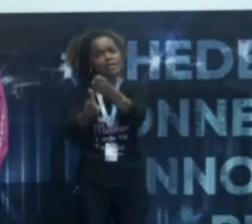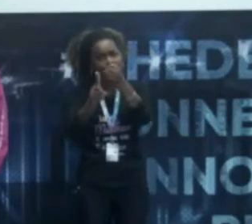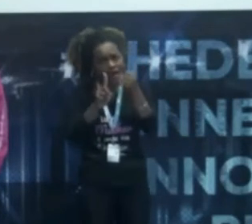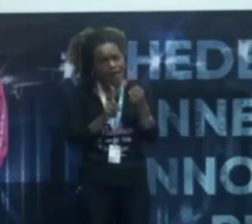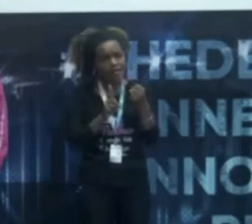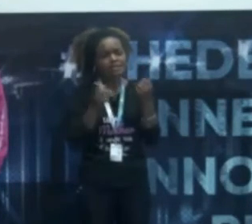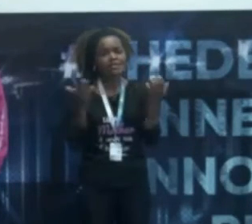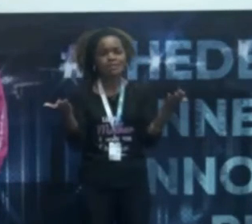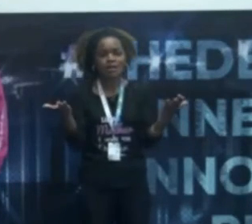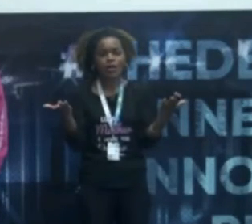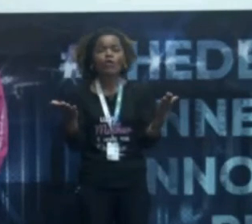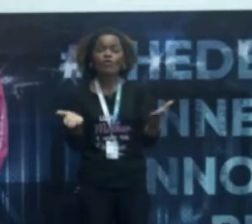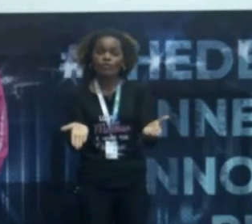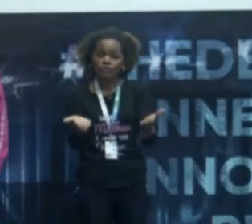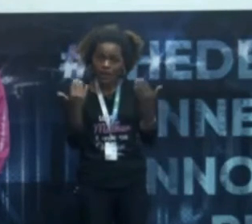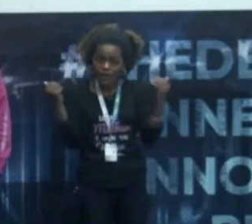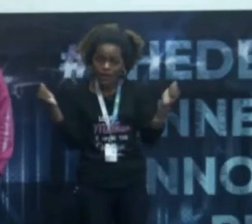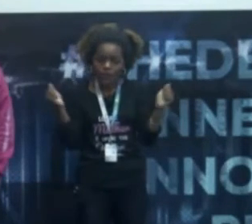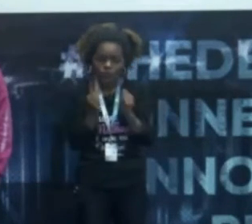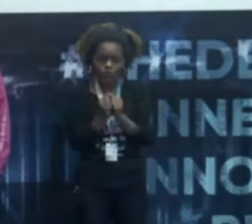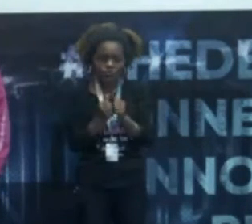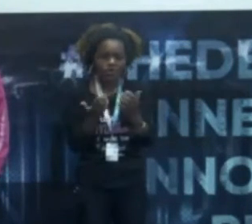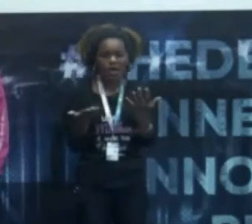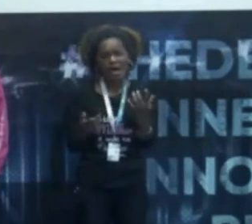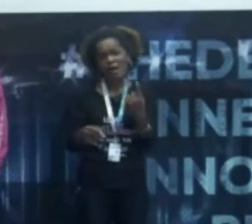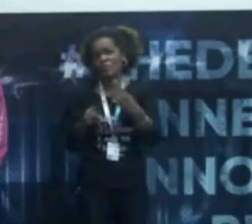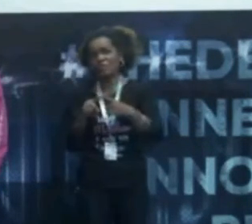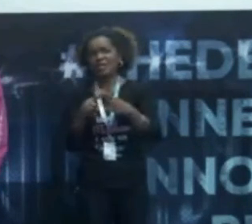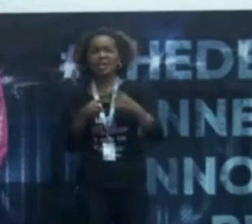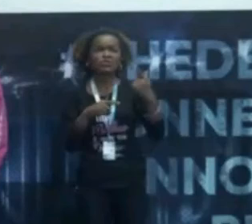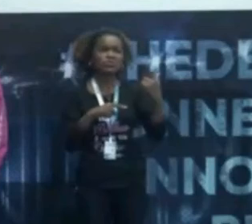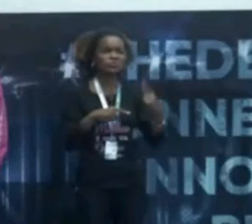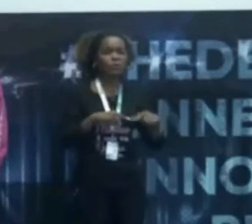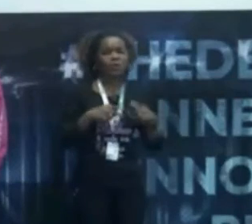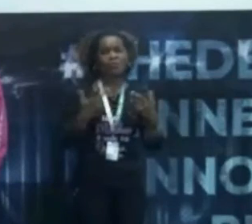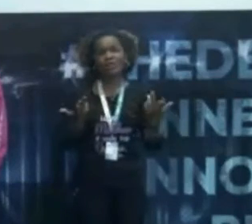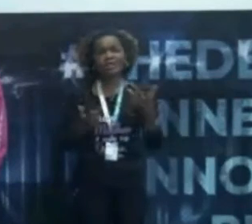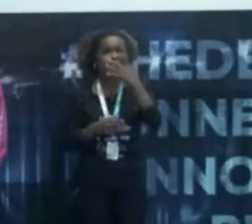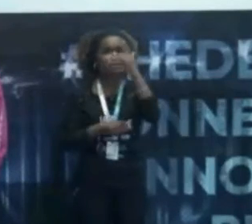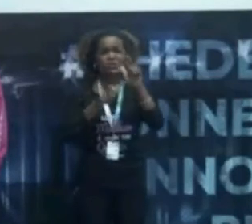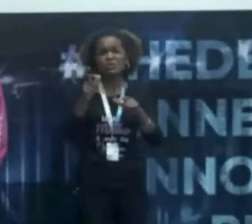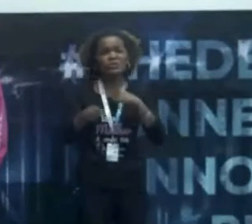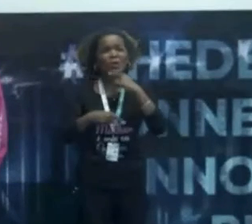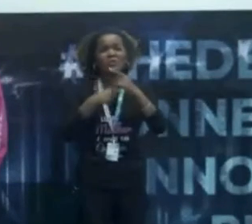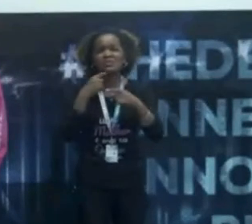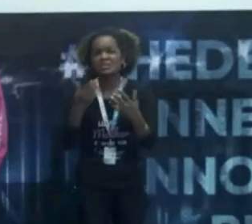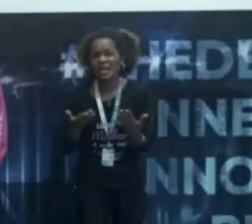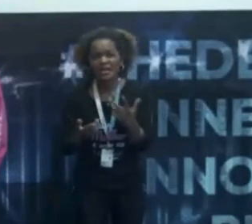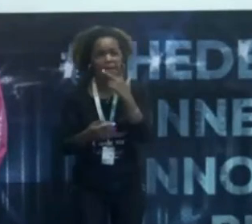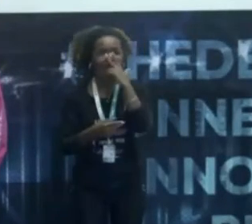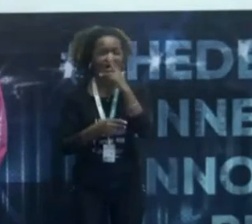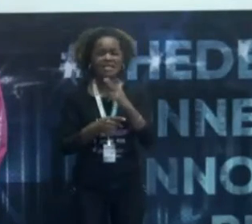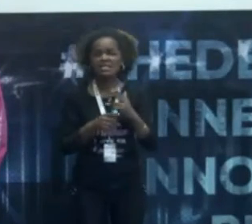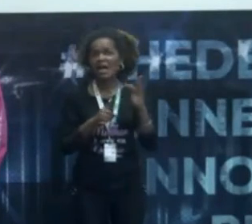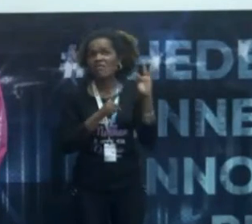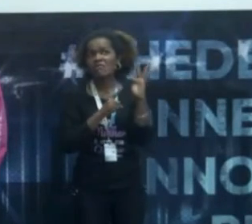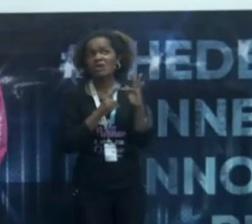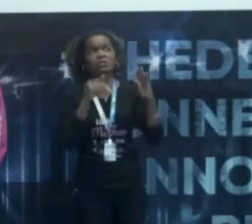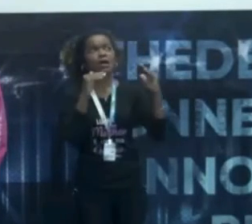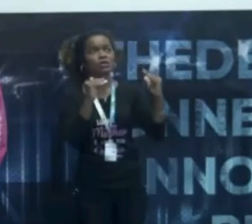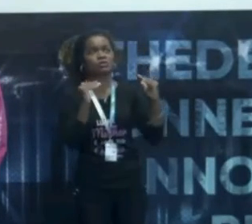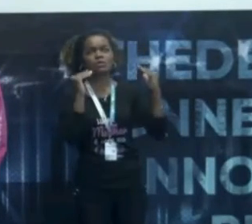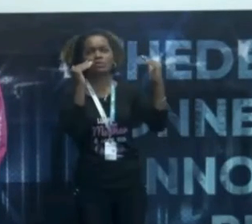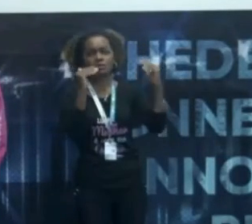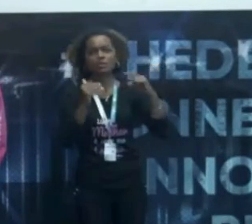Né? Vamos fazer a nossa parte. Porque, né, de novo, as pessoas não conseguem, não chegam à faculdade. Realmente, tem vários